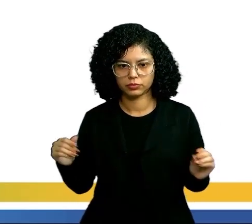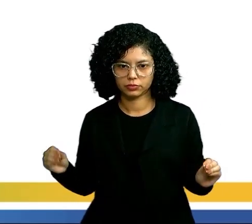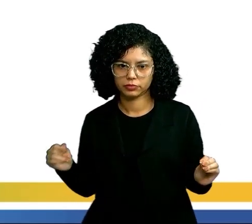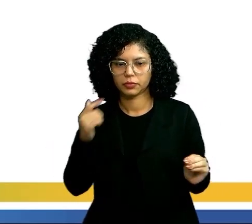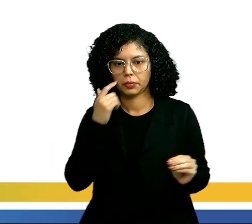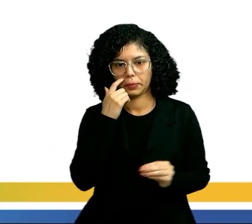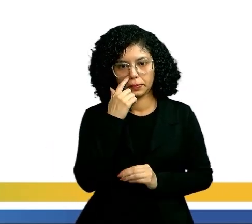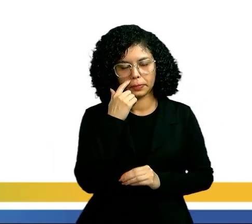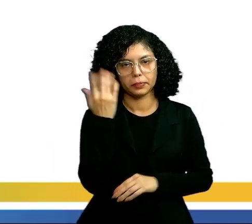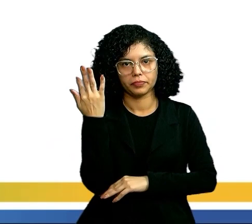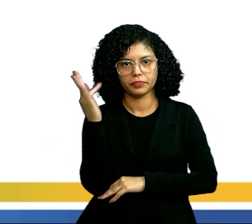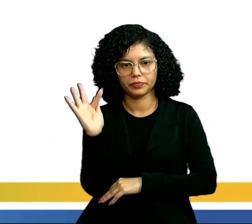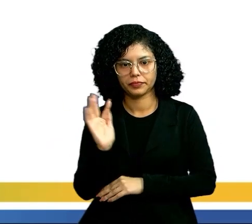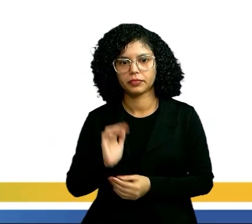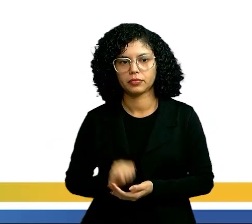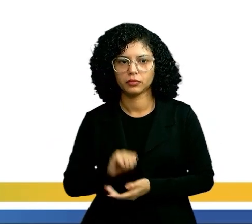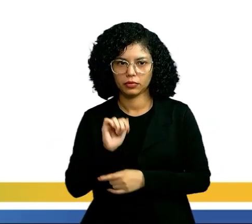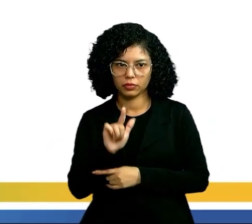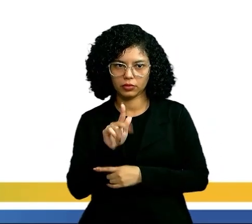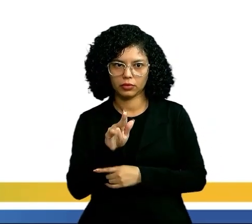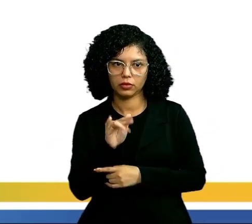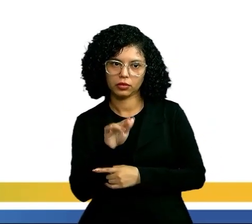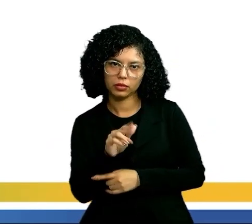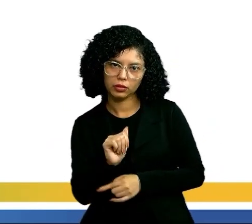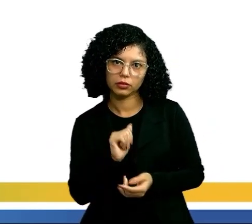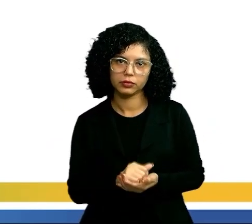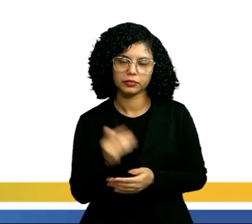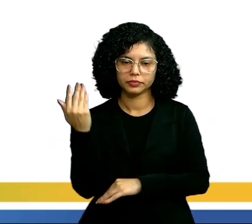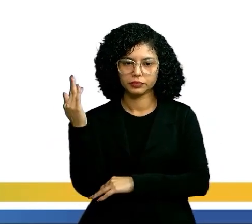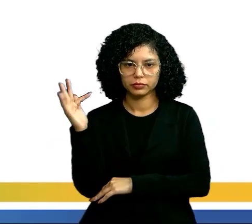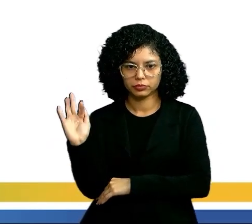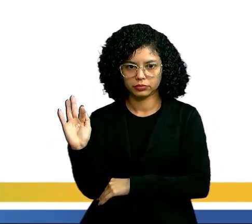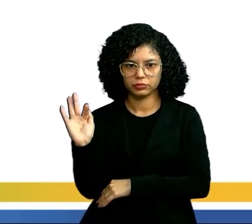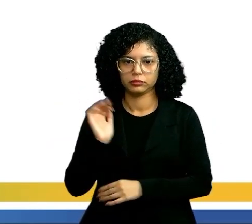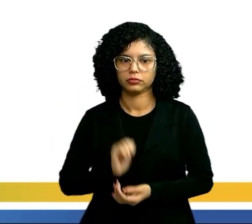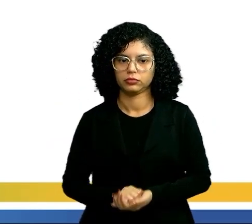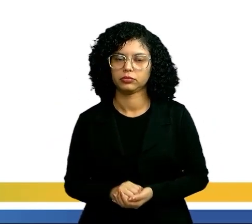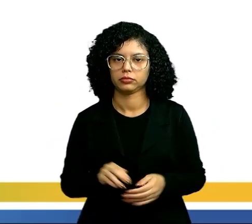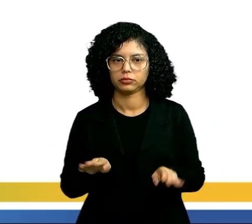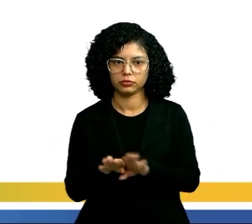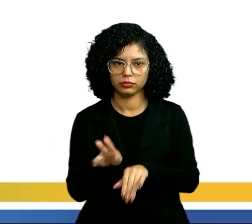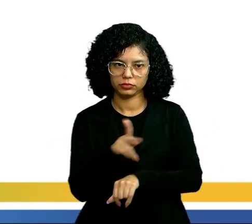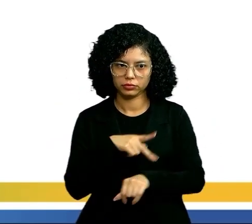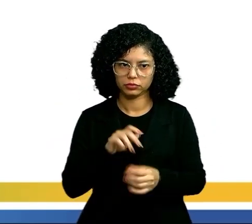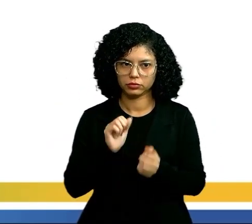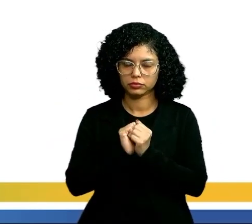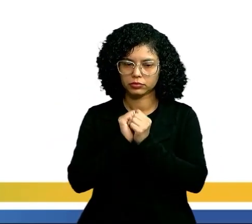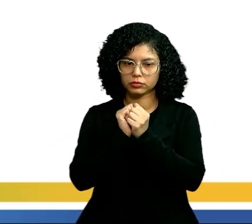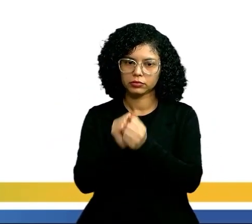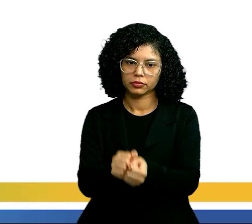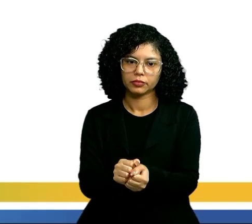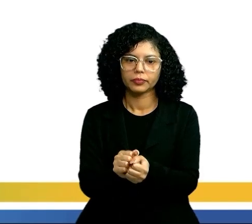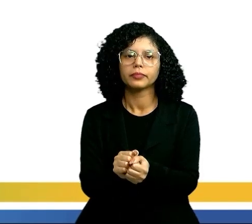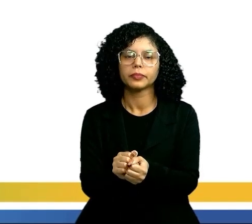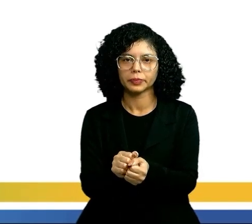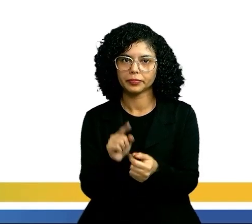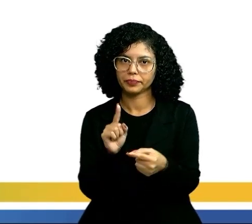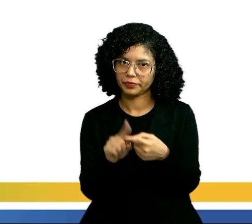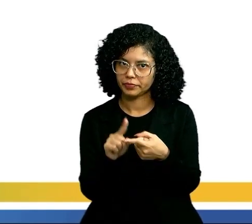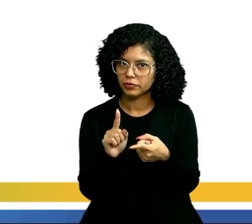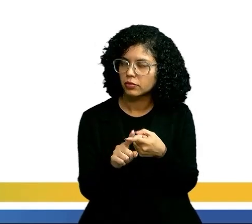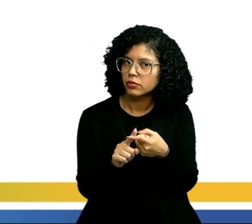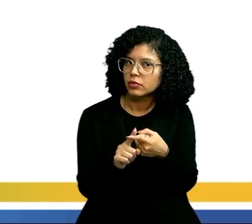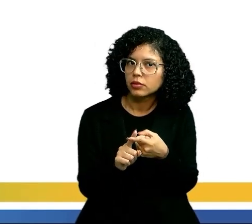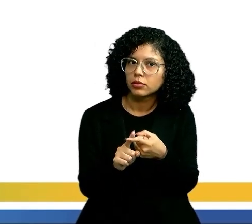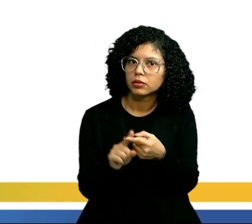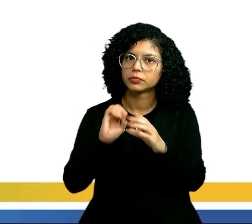ultramarino, digamos assim, da França, né? Guiana Francesa, França. Esses países ficam juntos, né, por causa